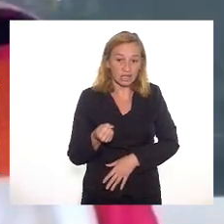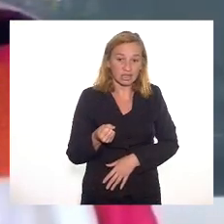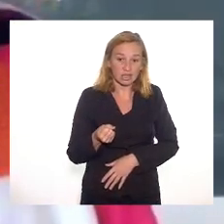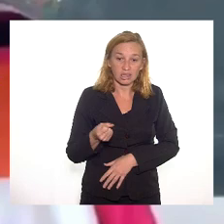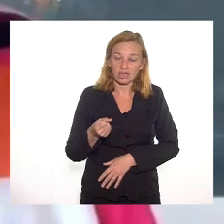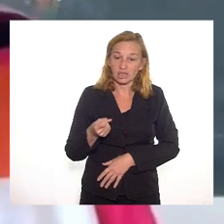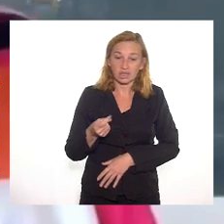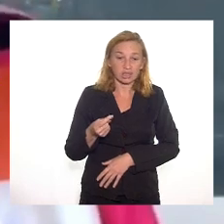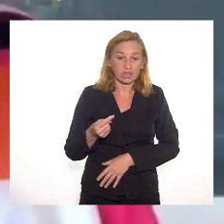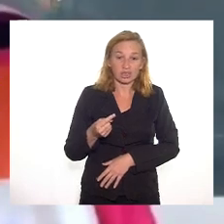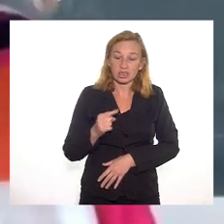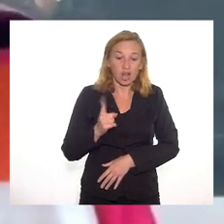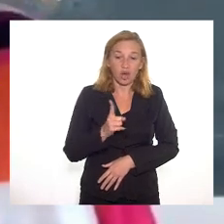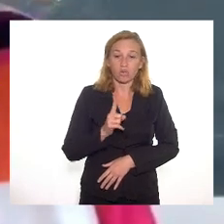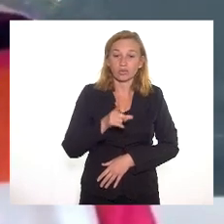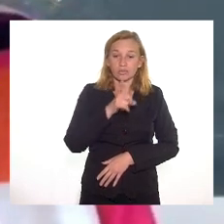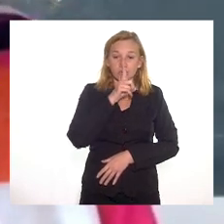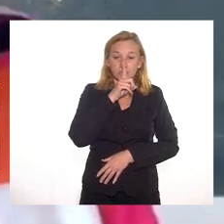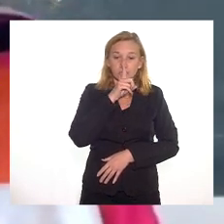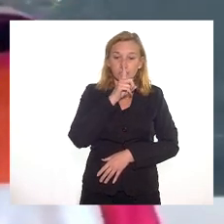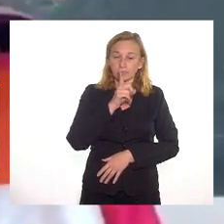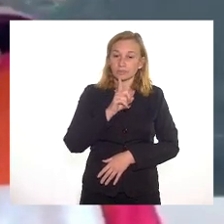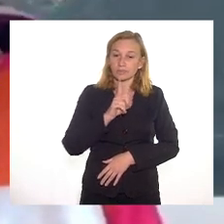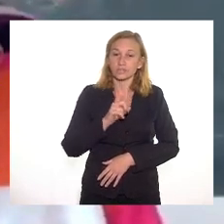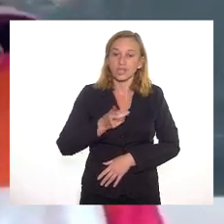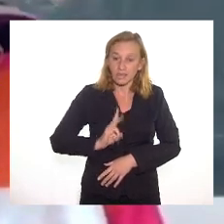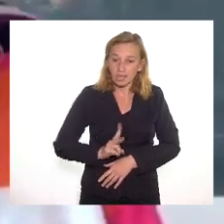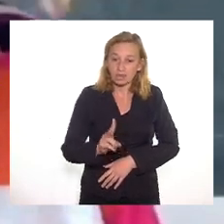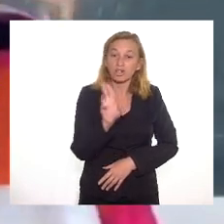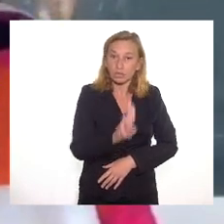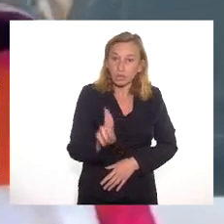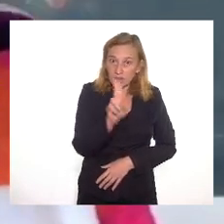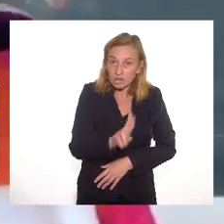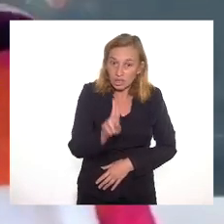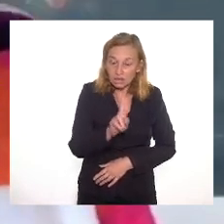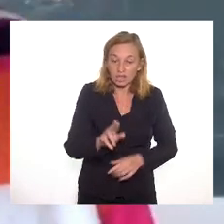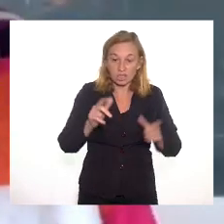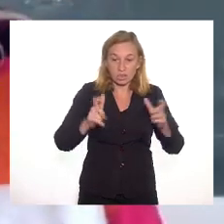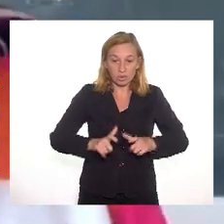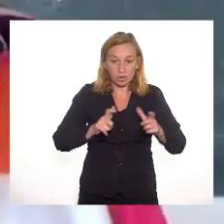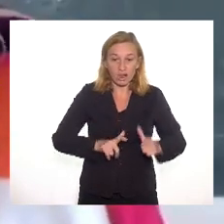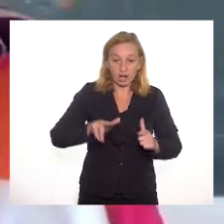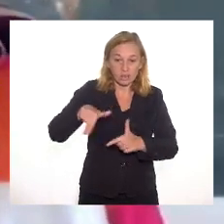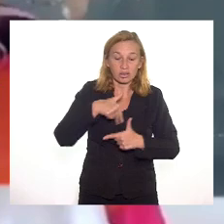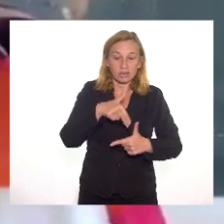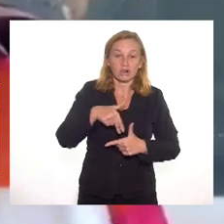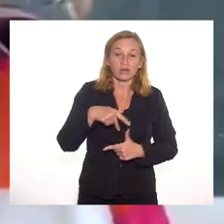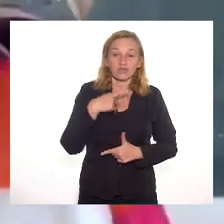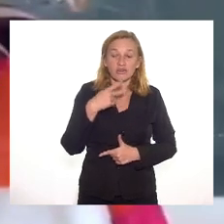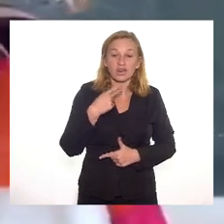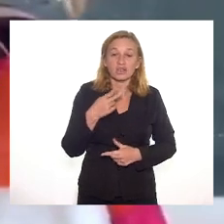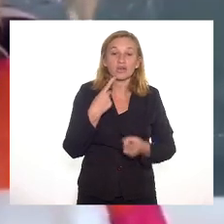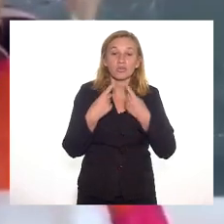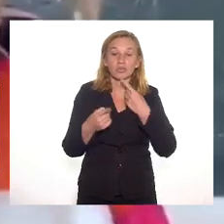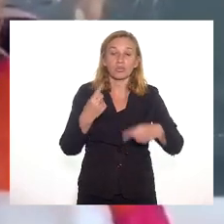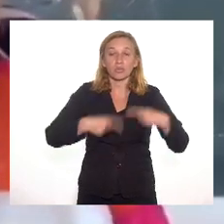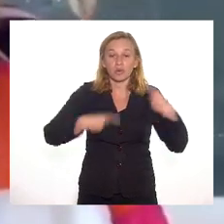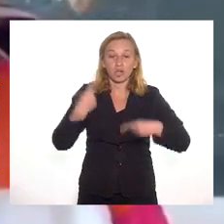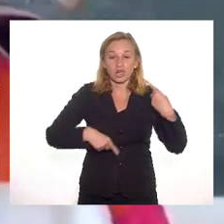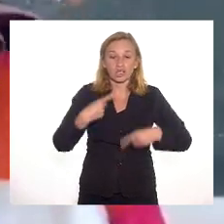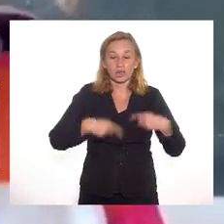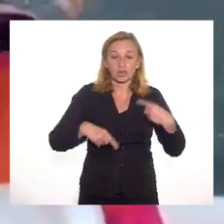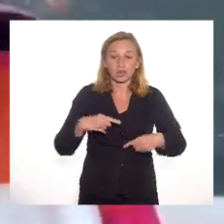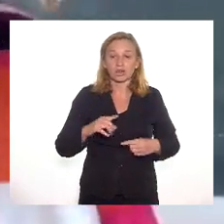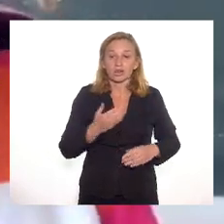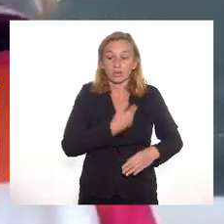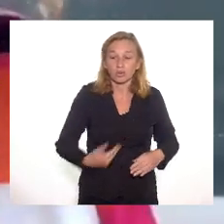não serei intimidada, não serei interrompida e seguirei usando esse espaço do parlamento para fazer política pública de qualidade